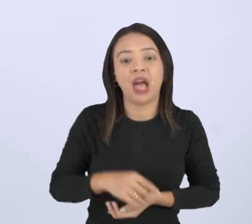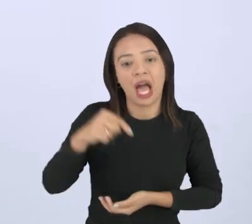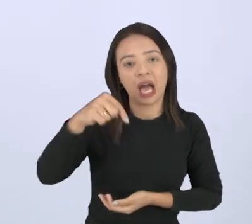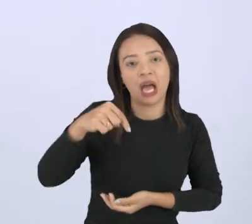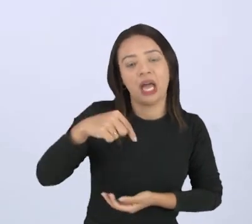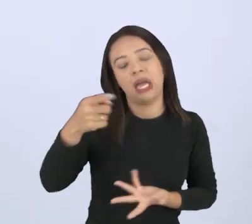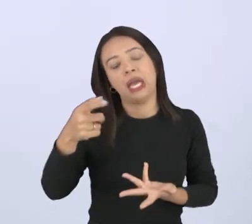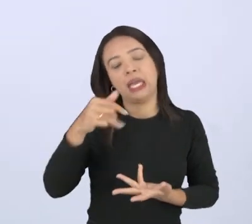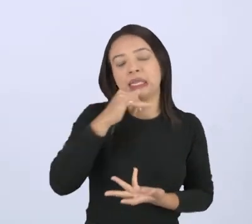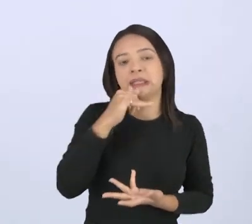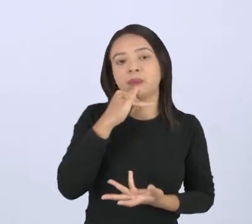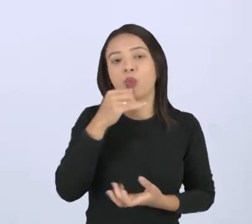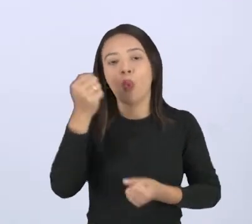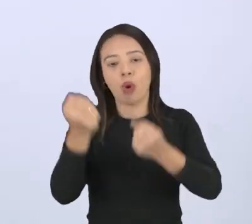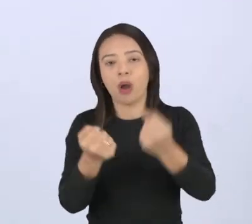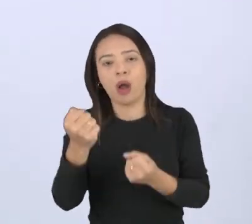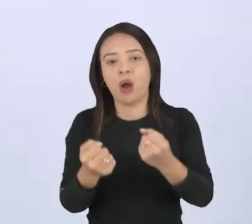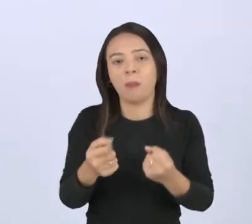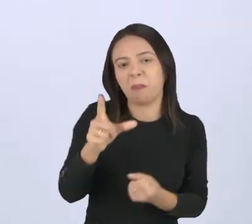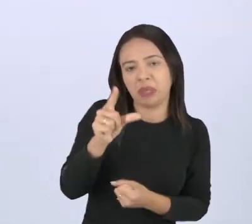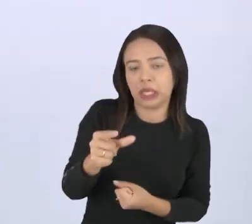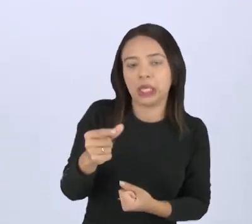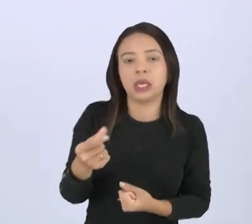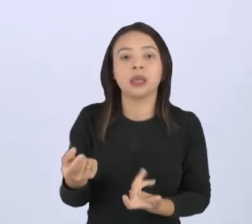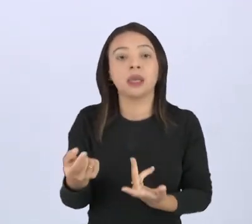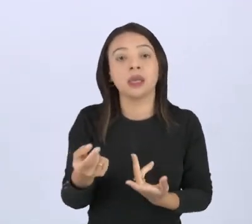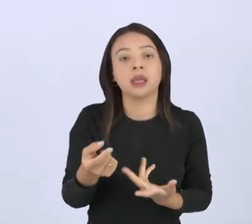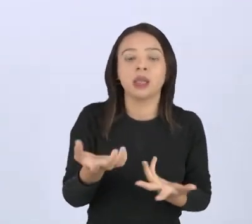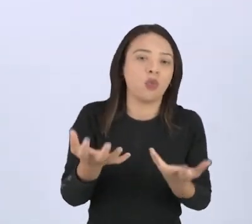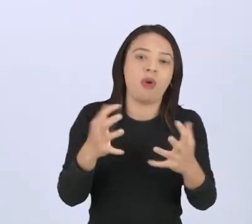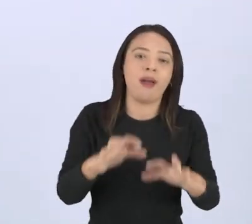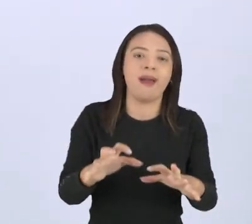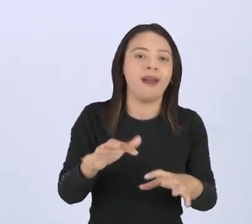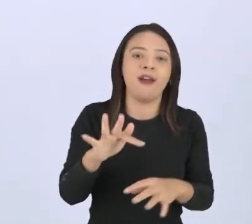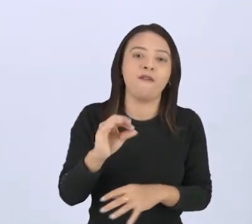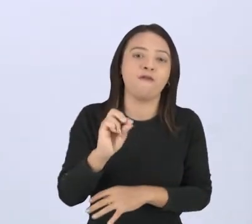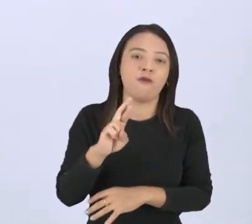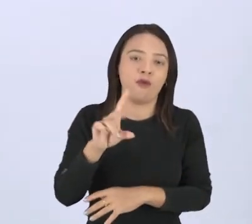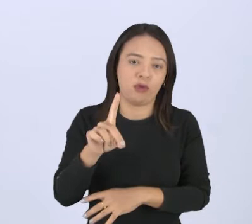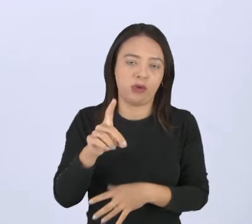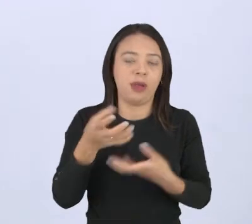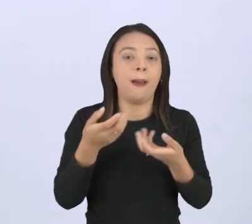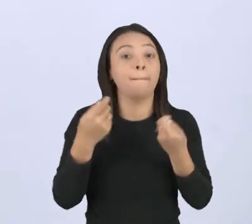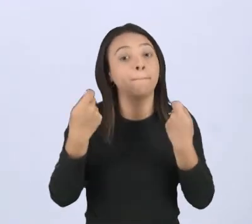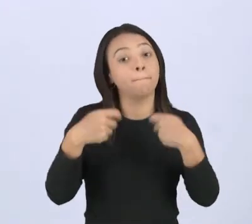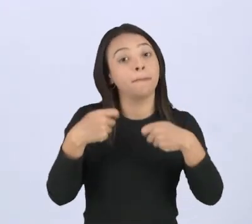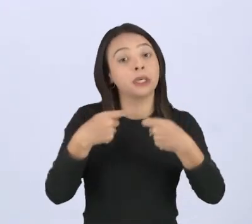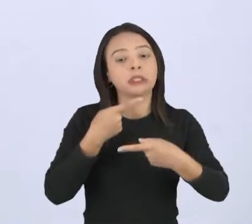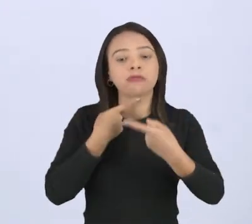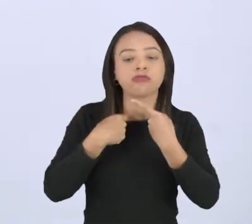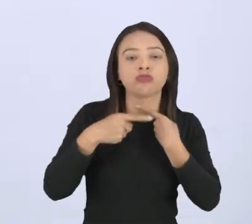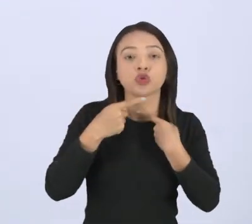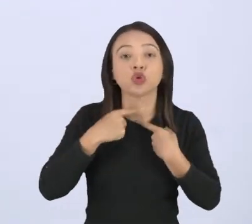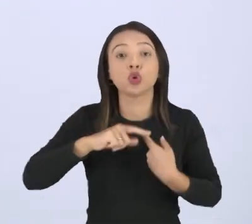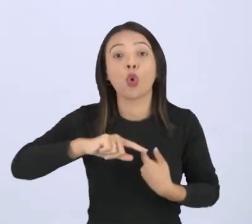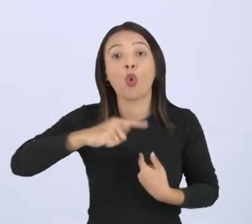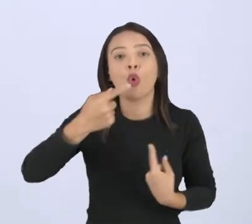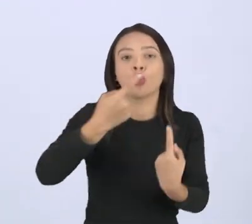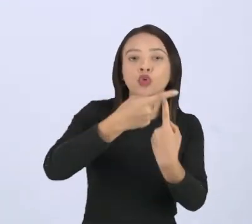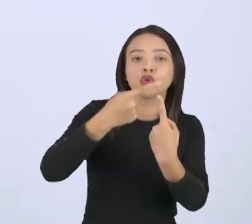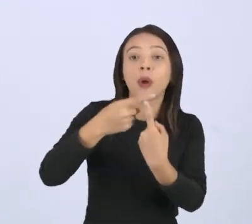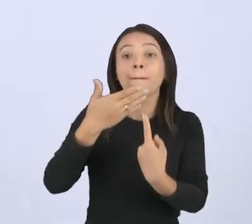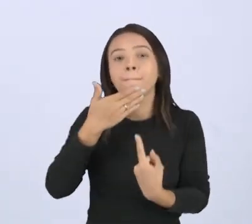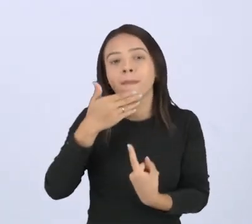de passeio pequenos. Para ela é SUV para frente, as caminhonetes que o mercado mundial tem requisitado bastante.